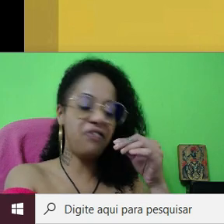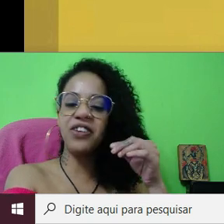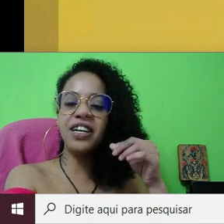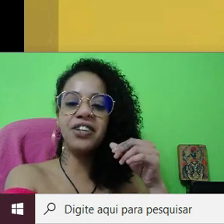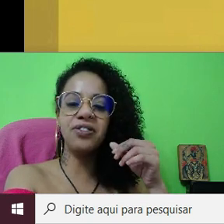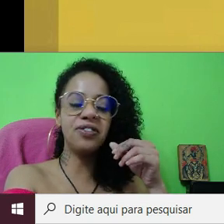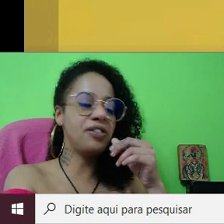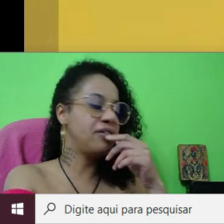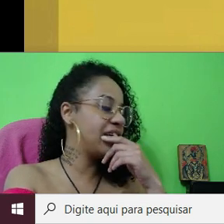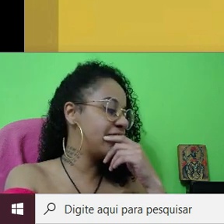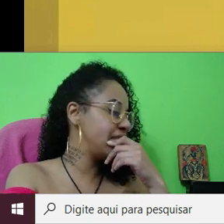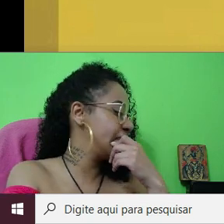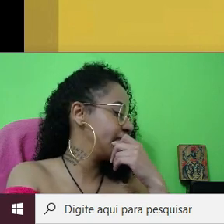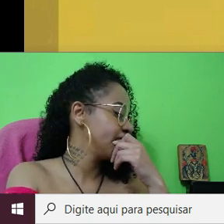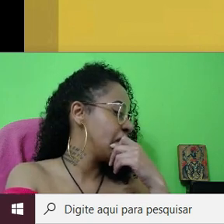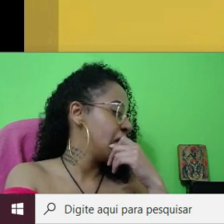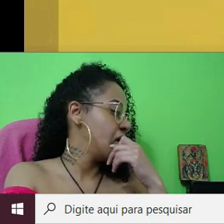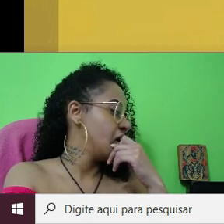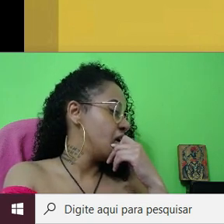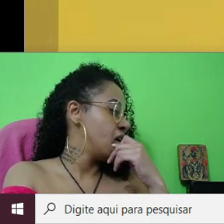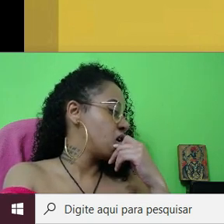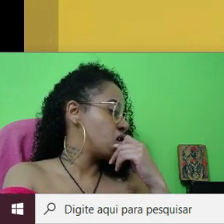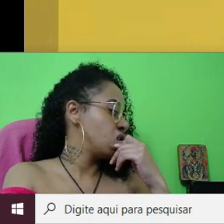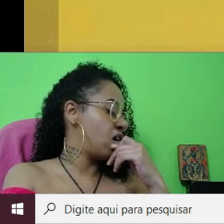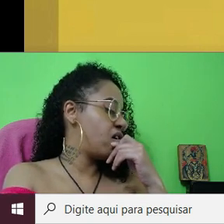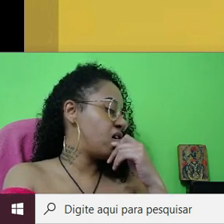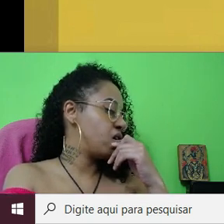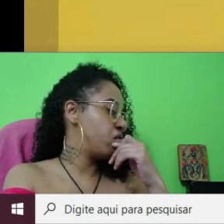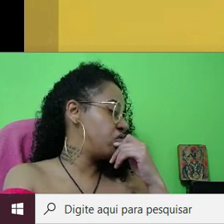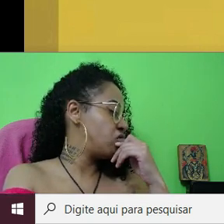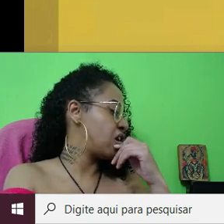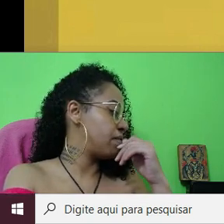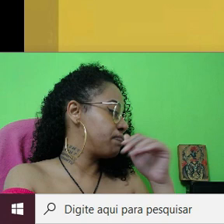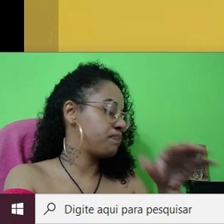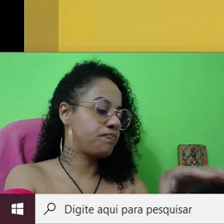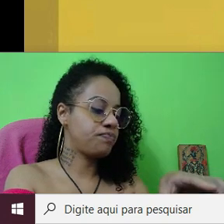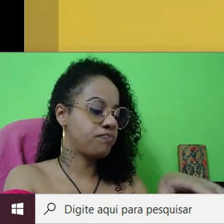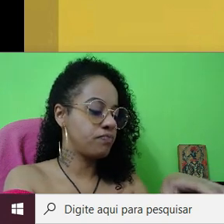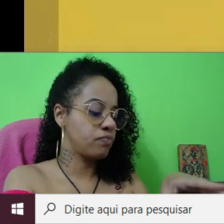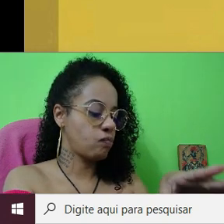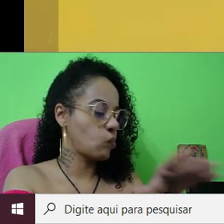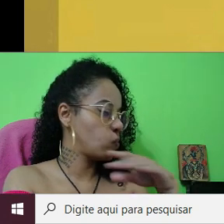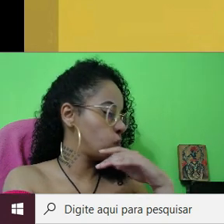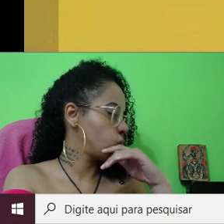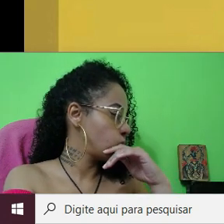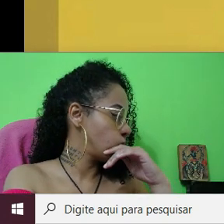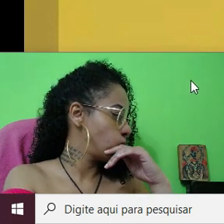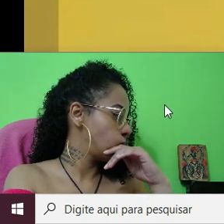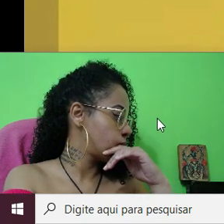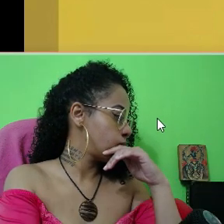E fora que o Lula eu vou te falar